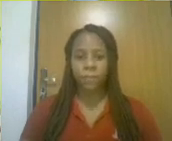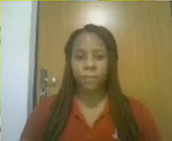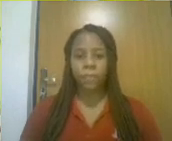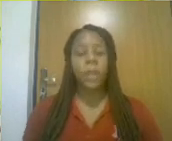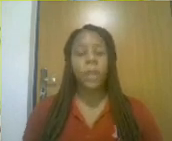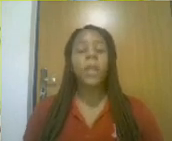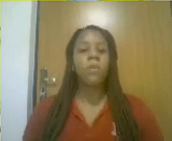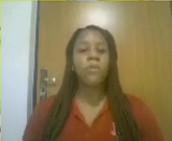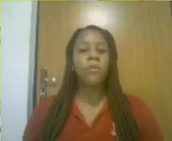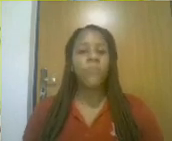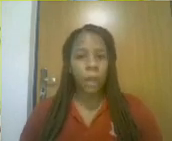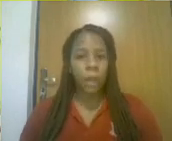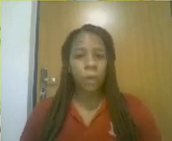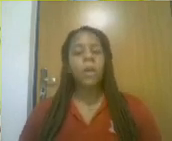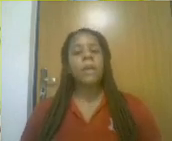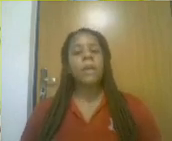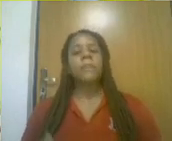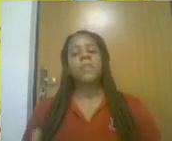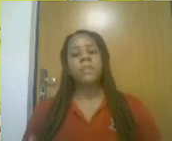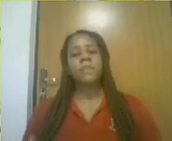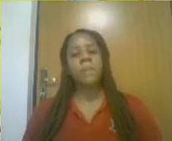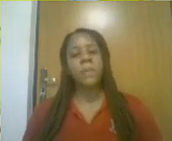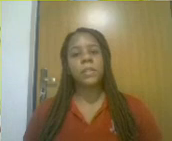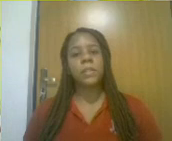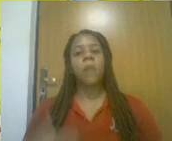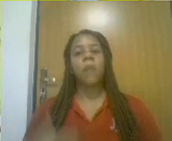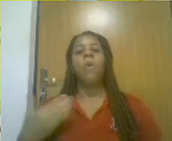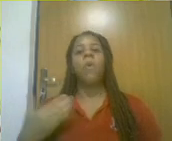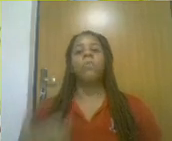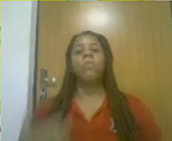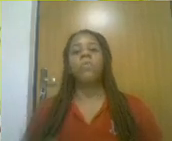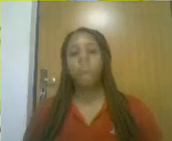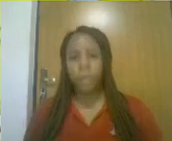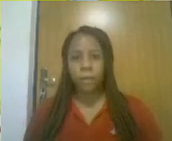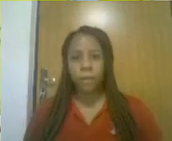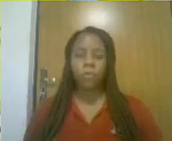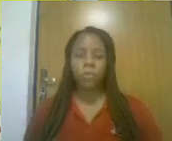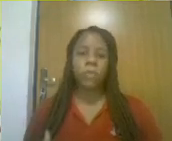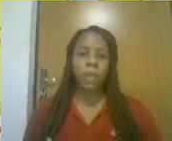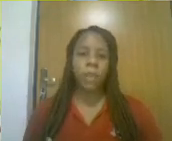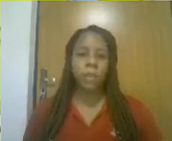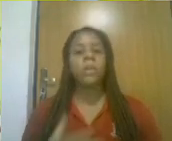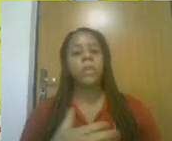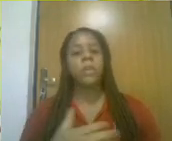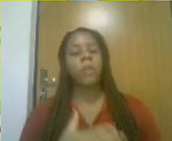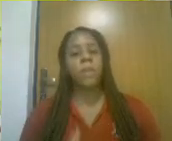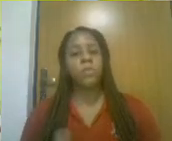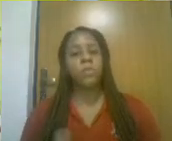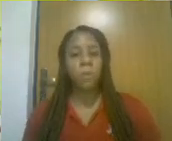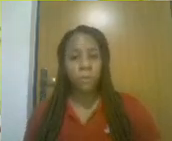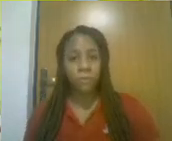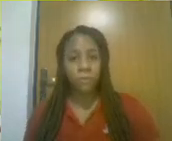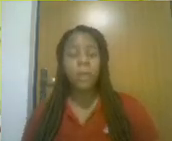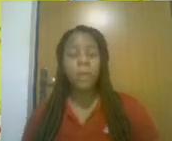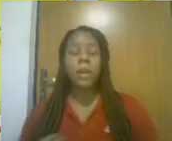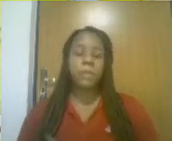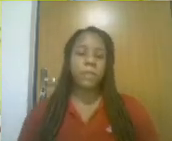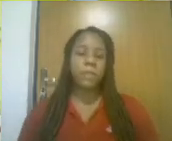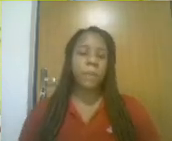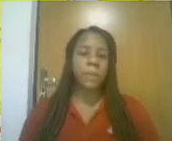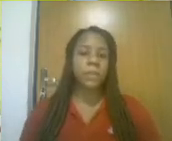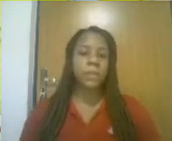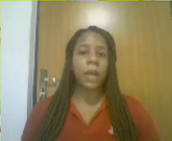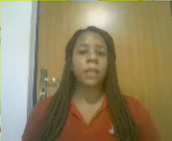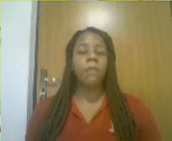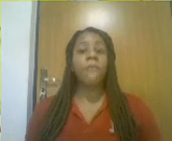E o final que você vai precisar concluir. Todo texto ele tem começo, meio e fim, e você